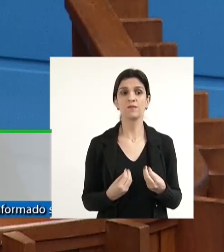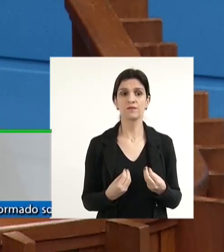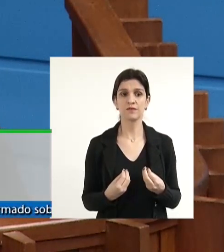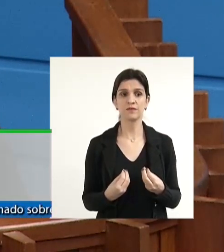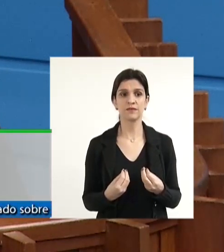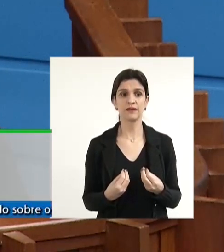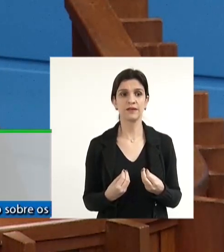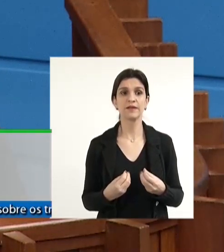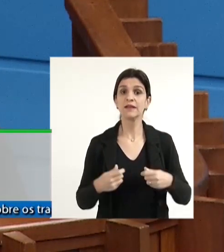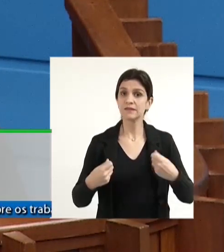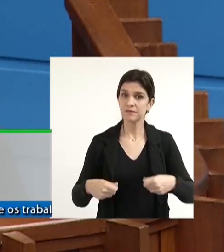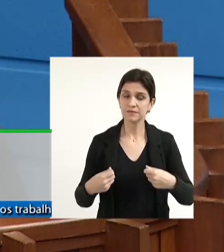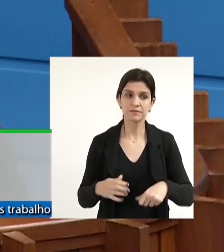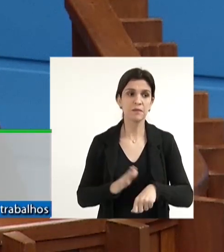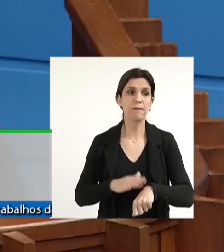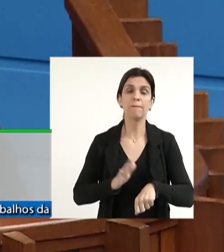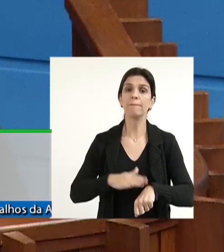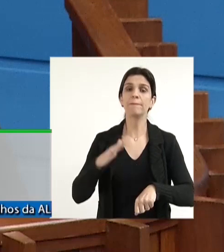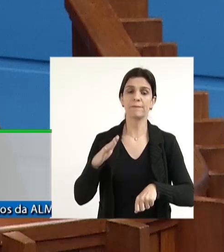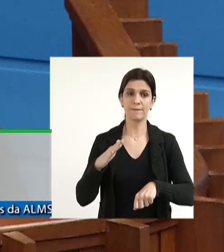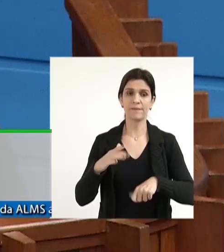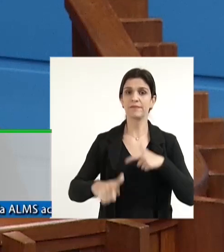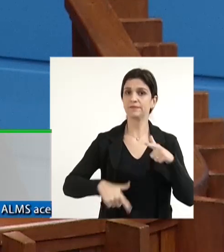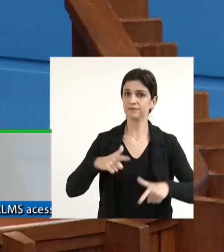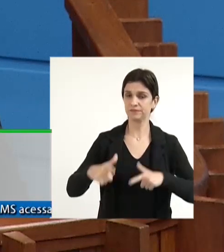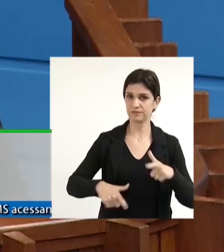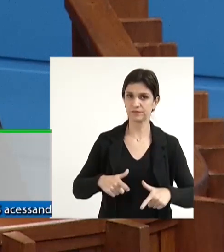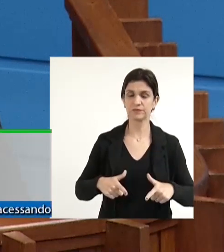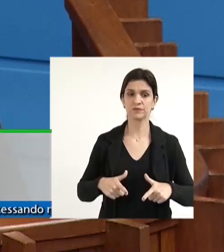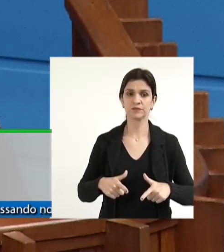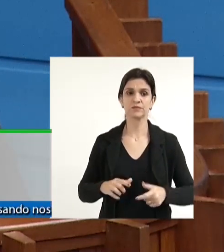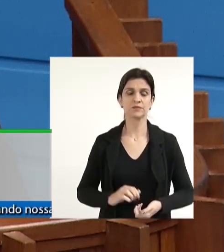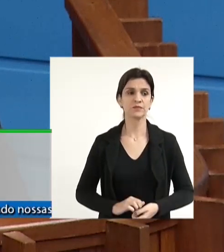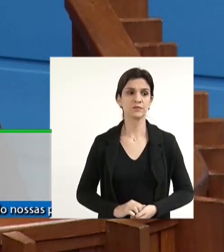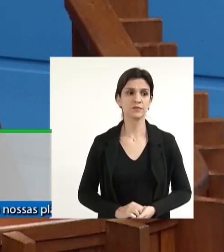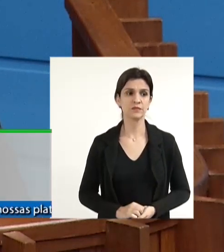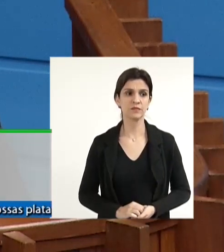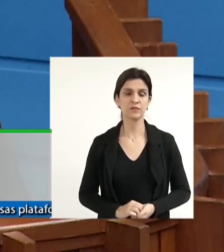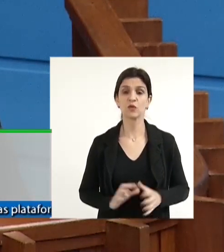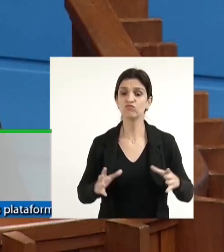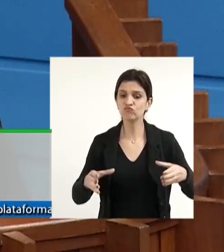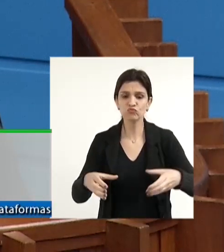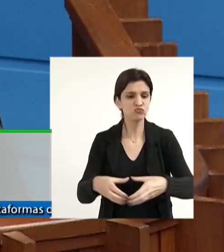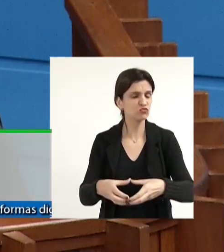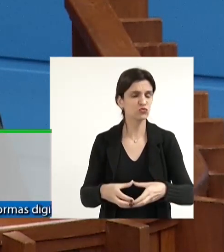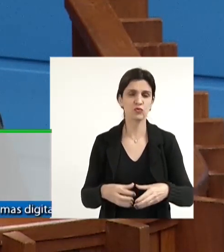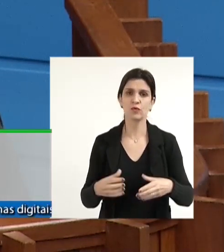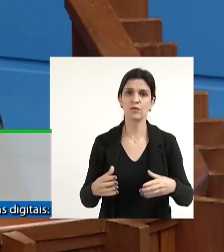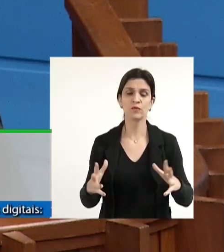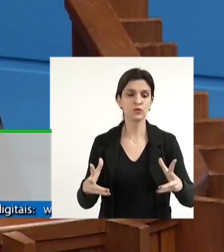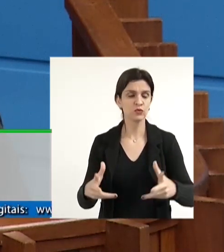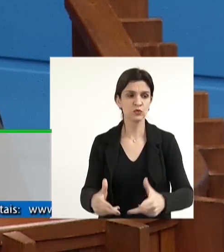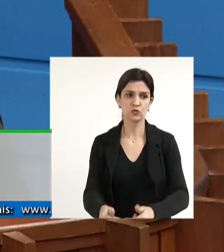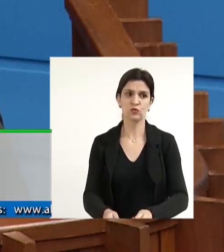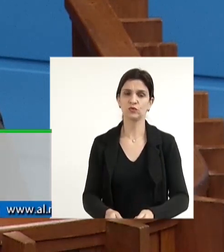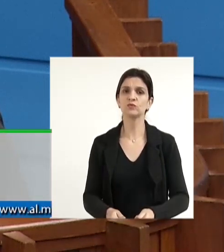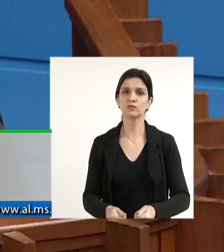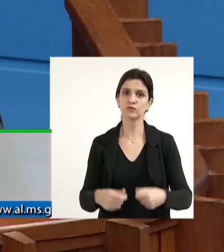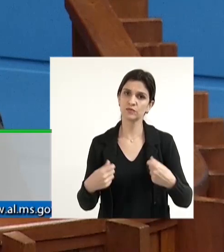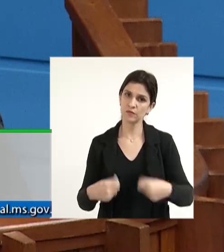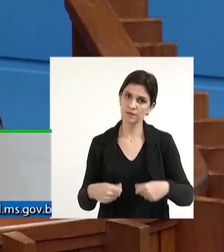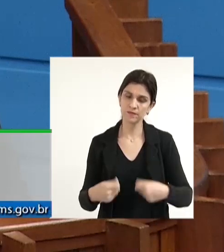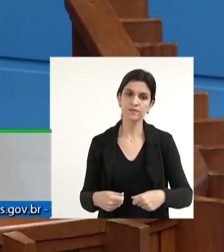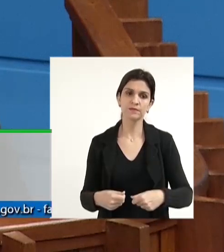que poderiam fazer mais. Me concede uma parte? Acho, inclusive, que todos deveriam fazer isso. Todos deveriam fazer